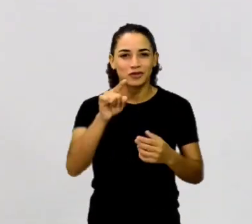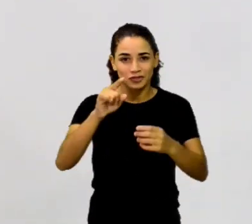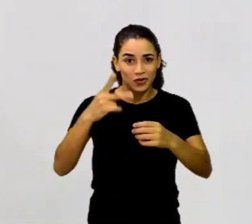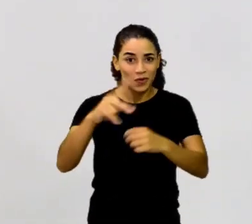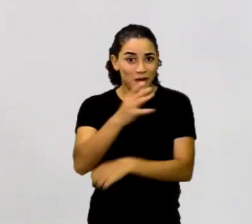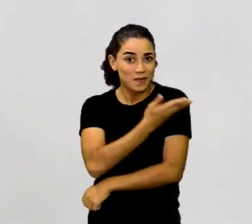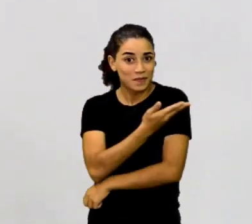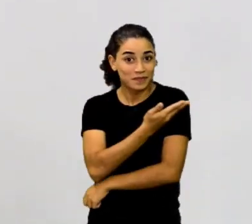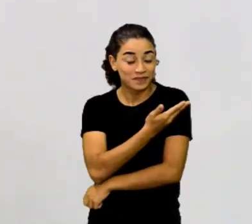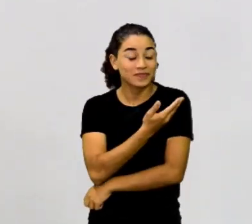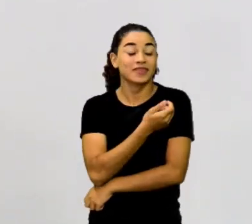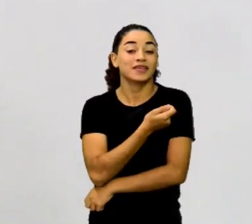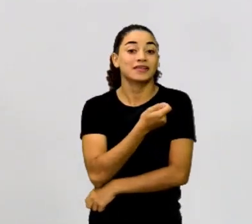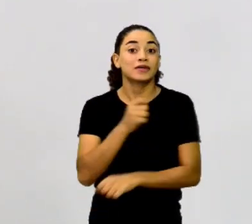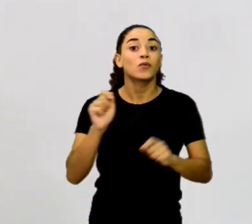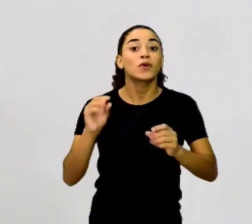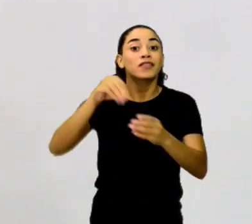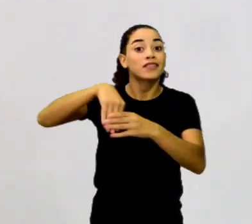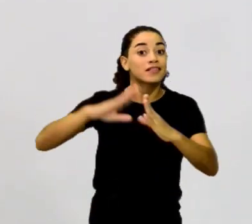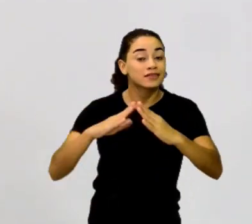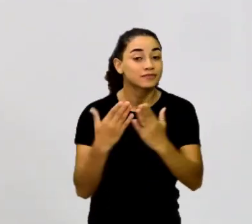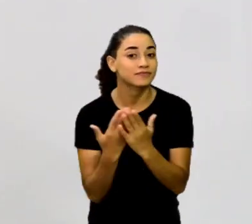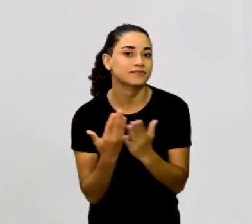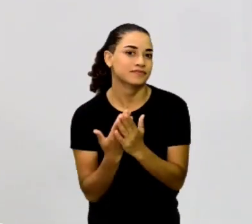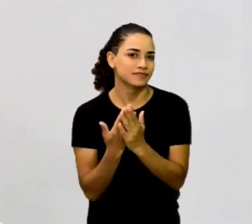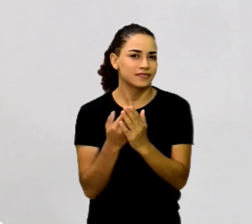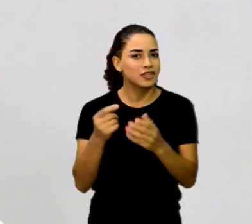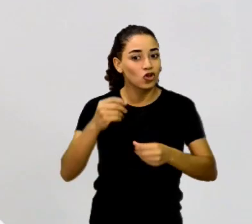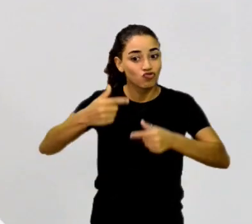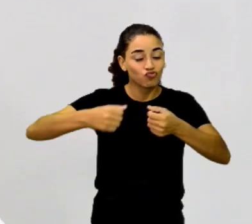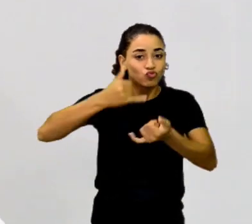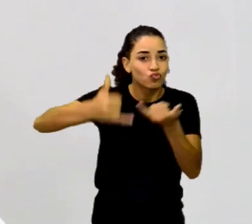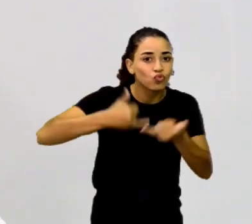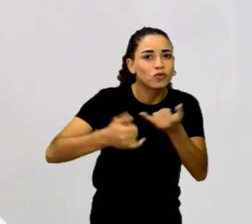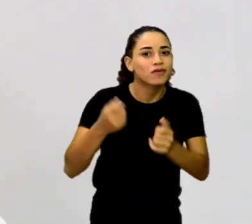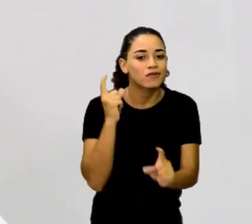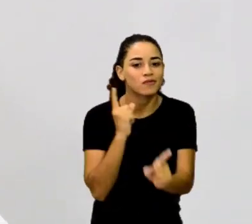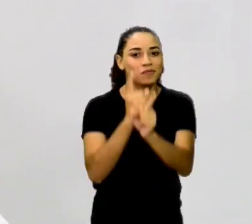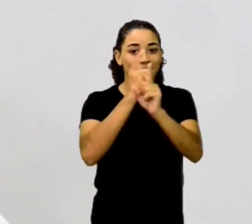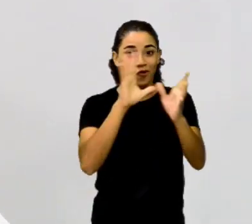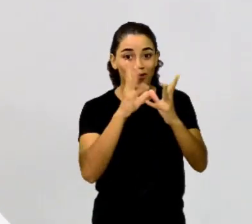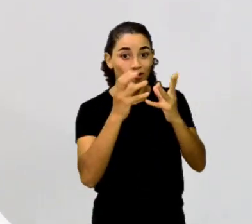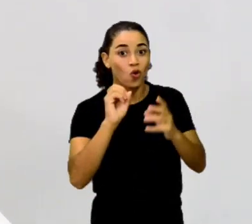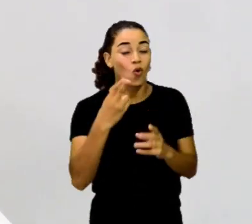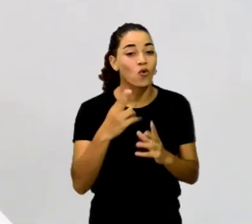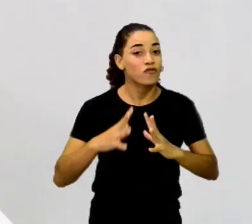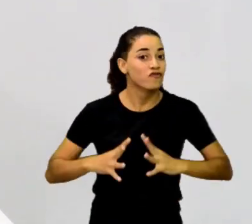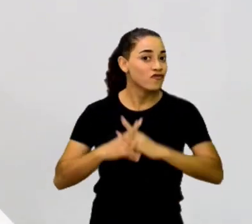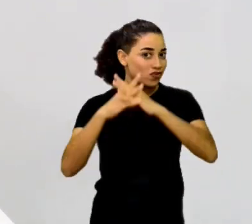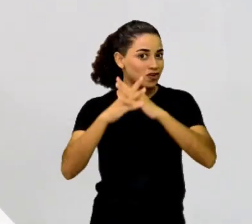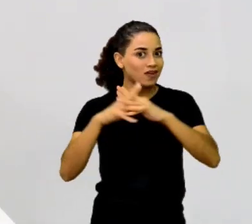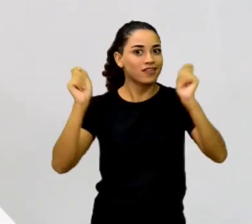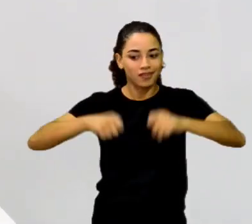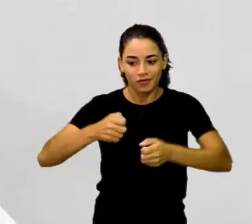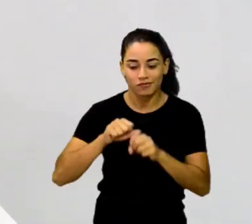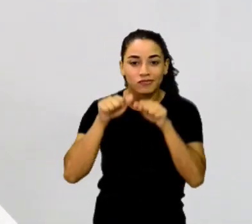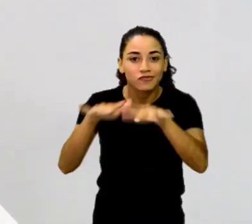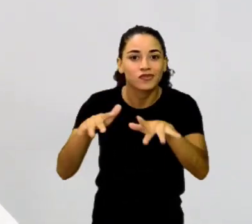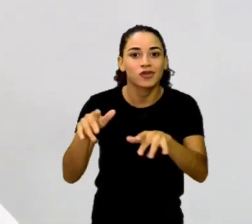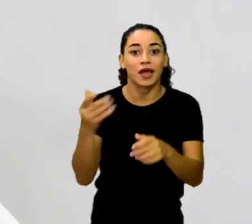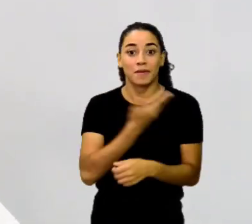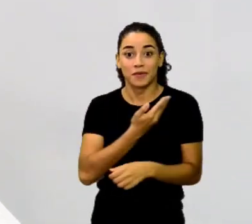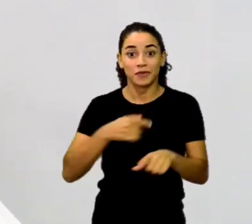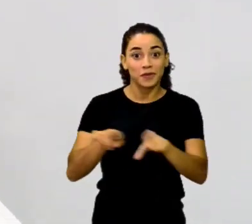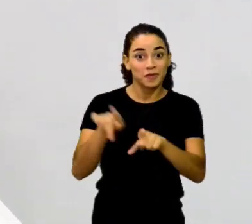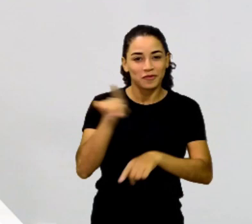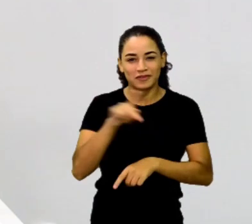o jogo para descobrir se são consoantes ou se são vogais. E aí você compartilha com os colegas e a professora. E vão